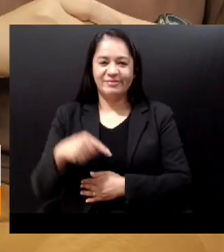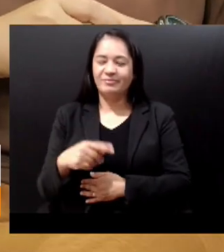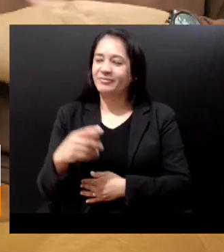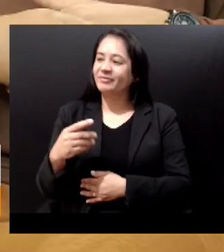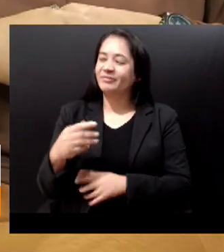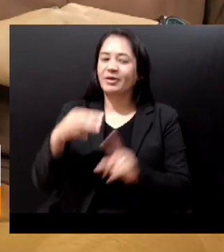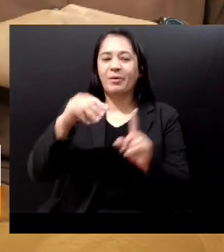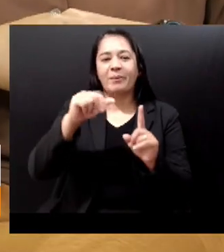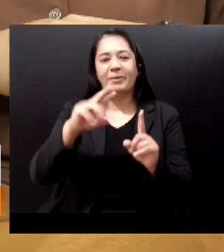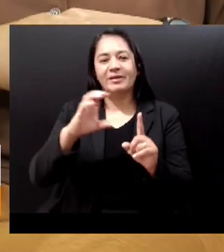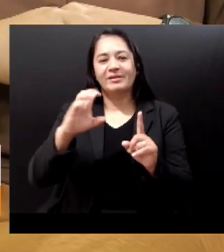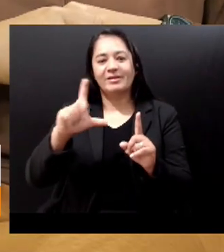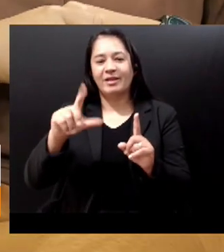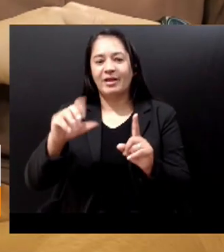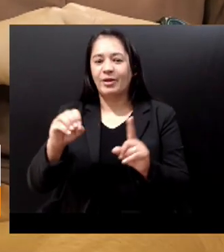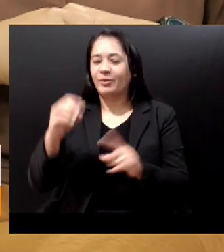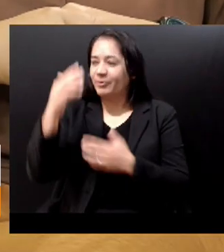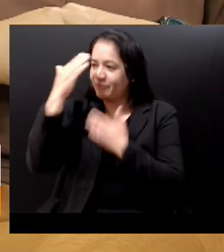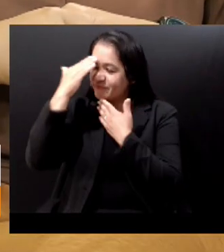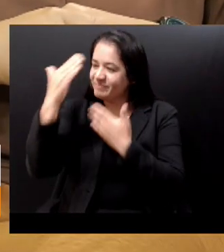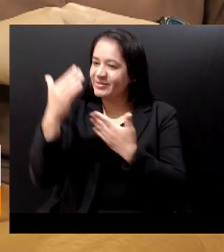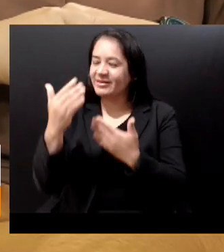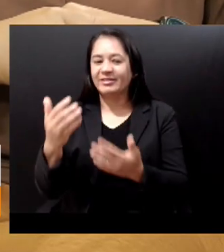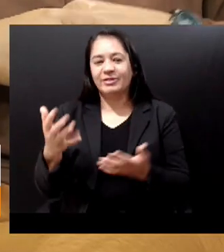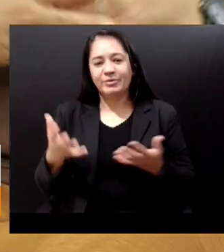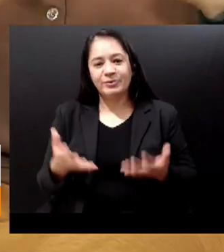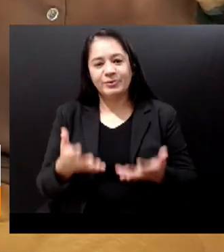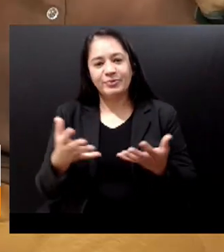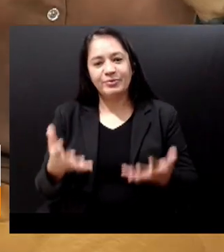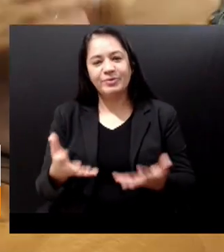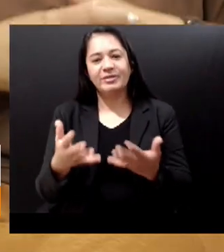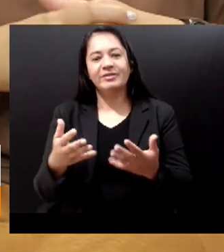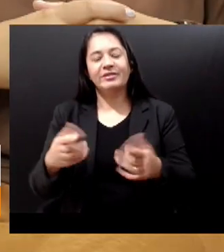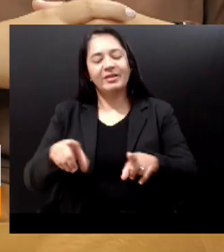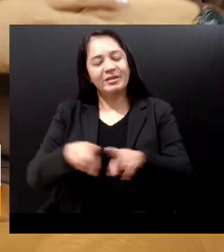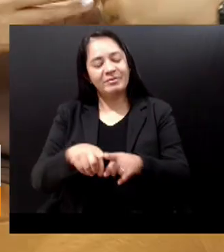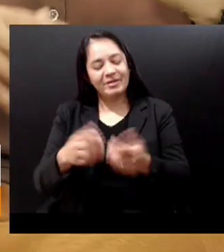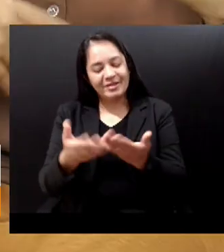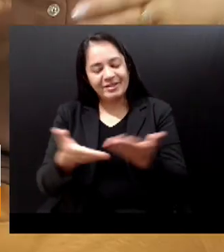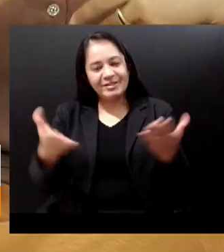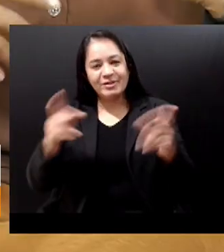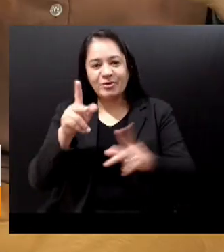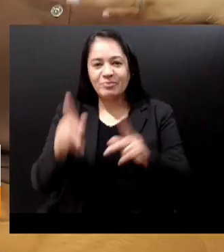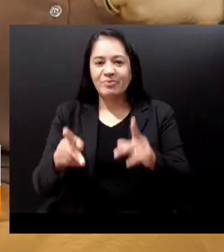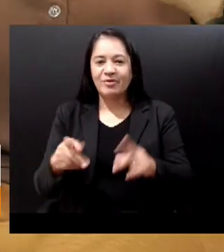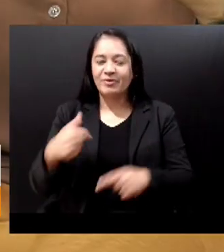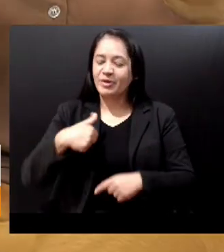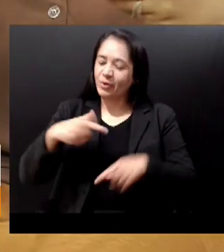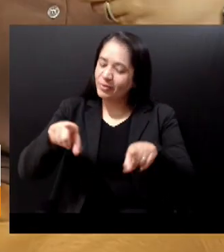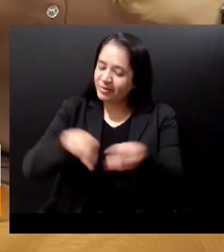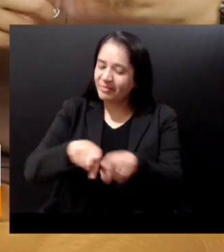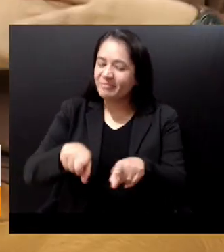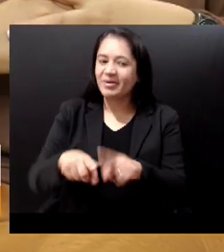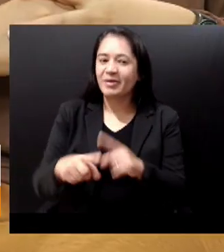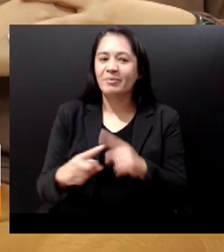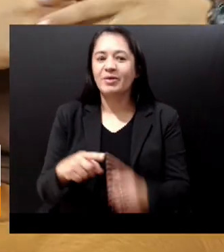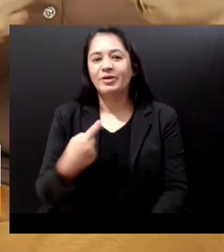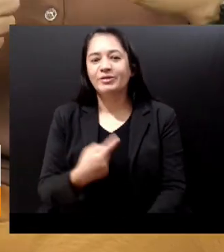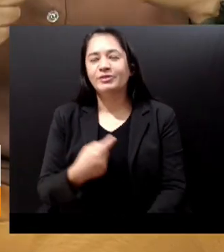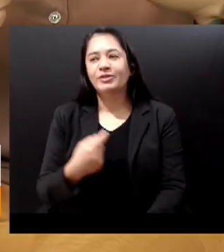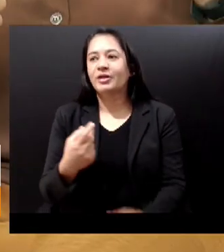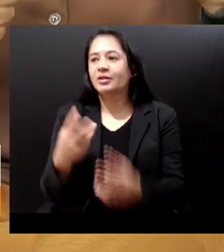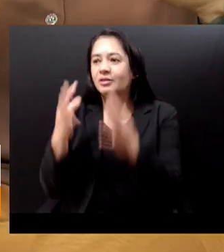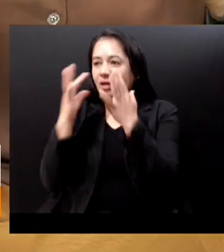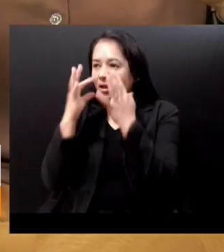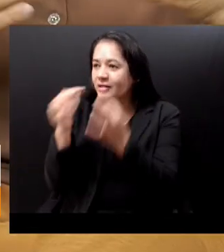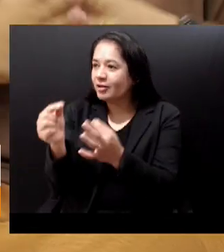Obrigada por contribuir e por motivar essa galera. Motiva eu também, né? Porque a gente vai ouvindo vocês falarem e fala assim: